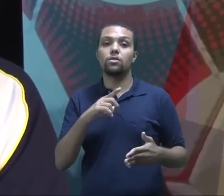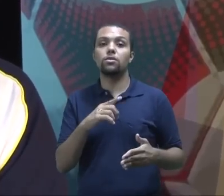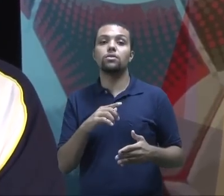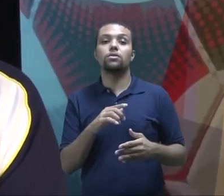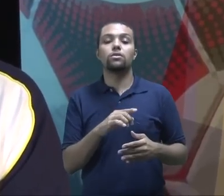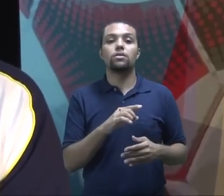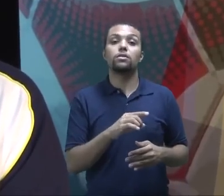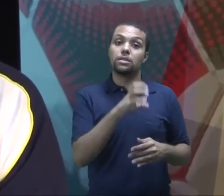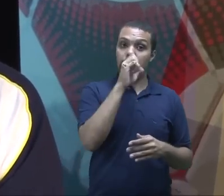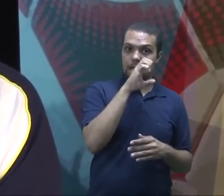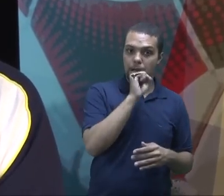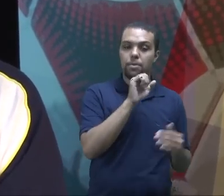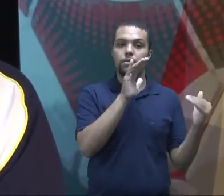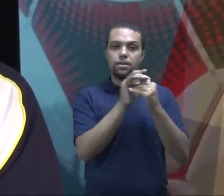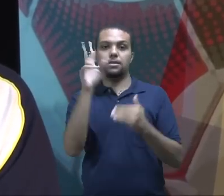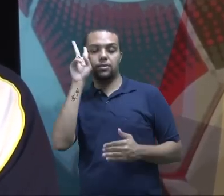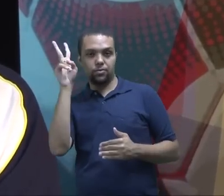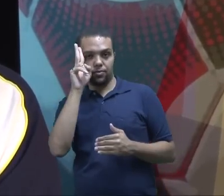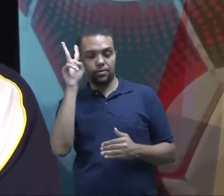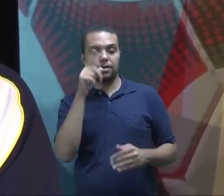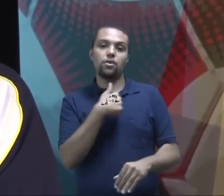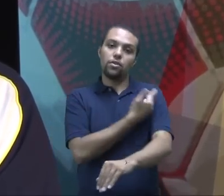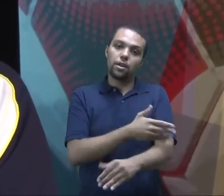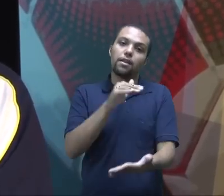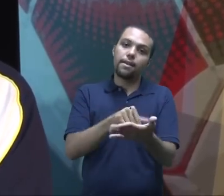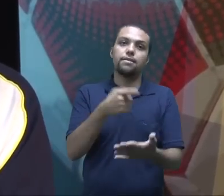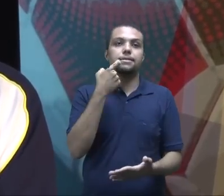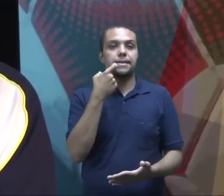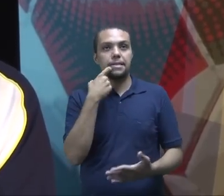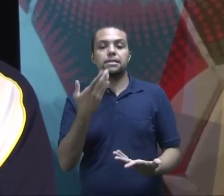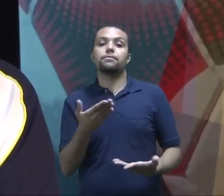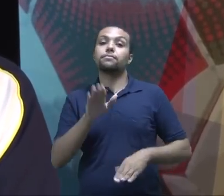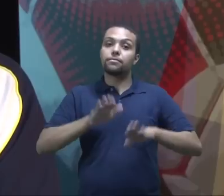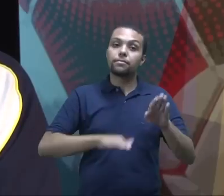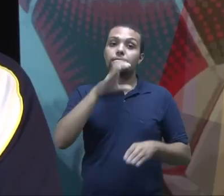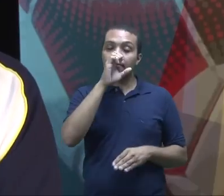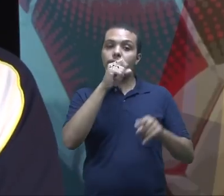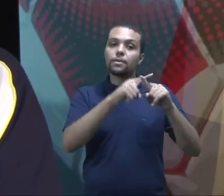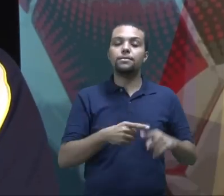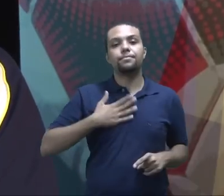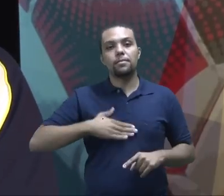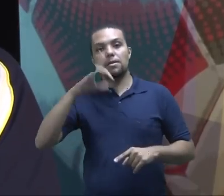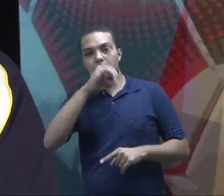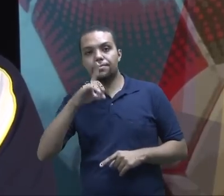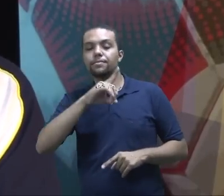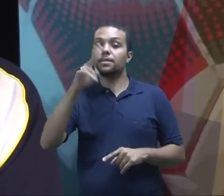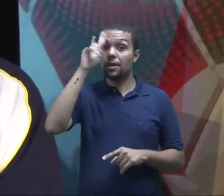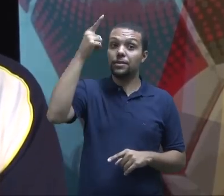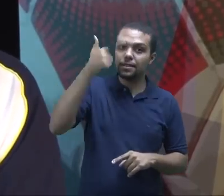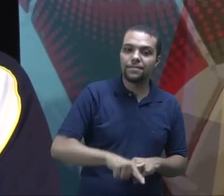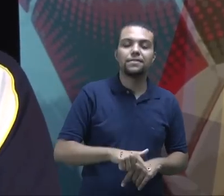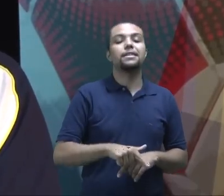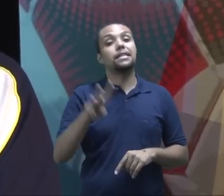agora está sendo, os jogos são de sábado e segunda. Então eu treino até sexta, e uhum. jogo no sábado, descanso no